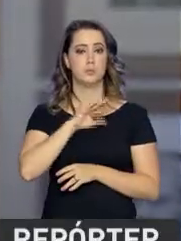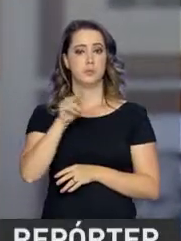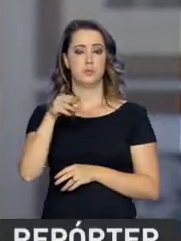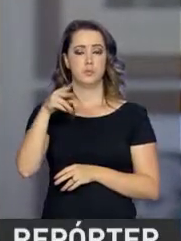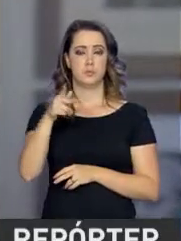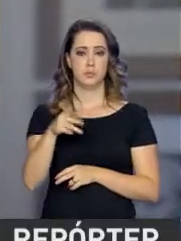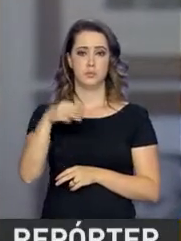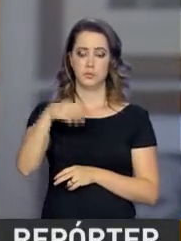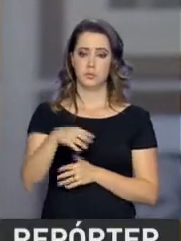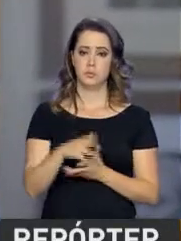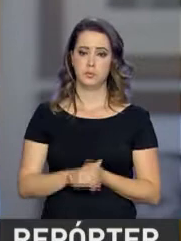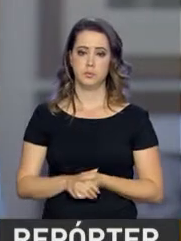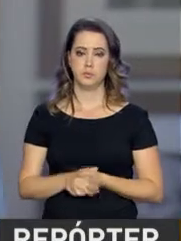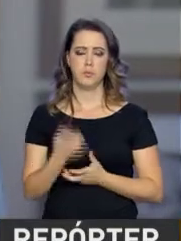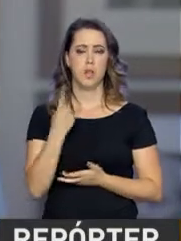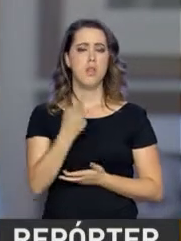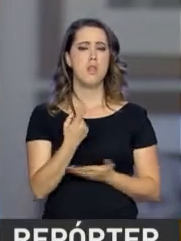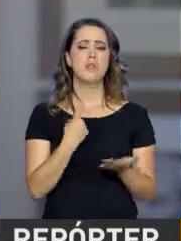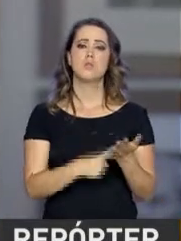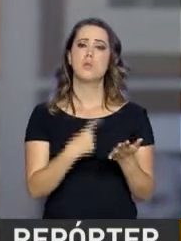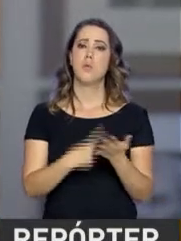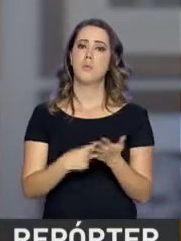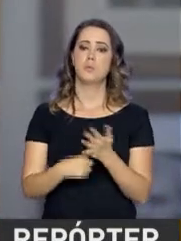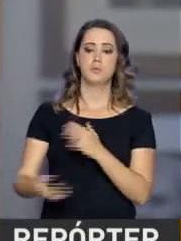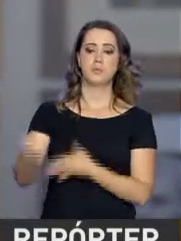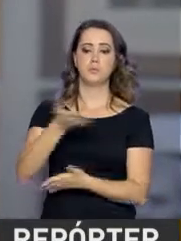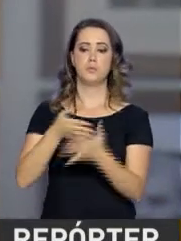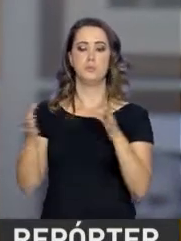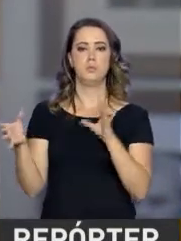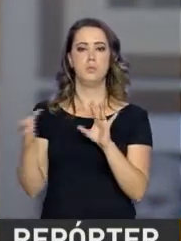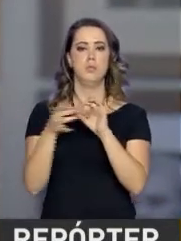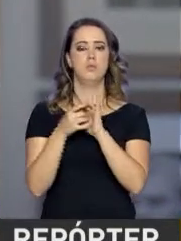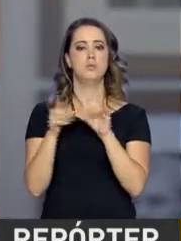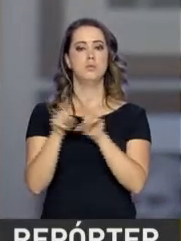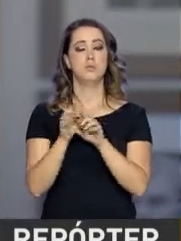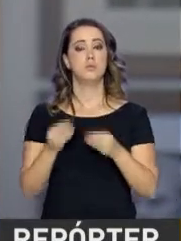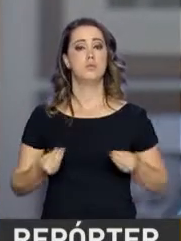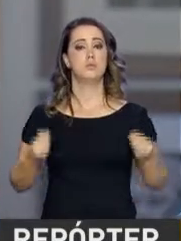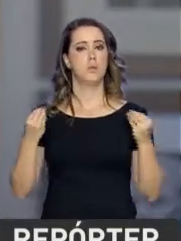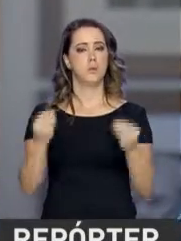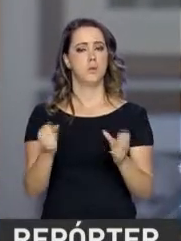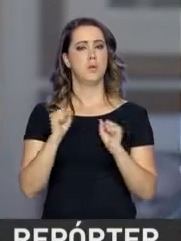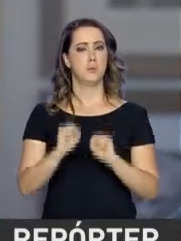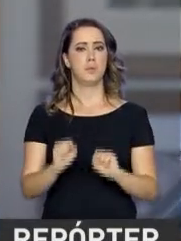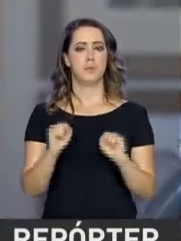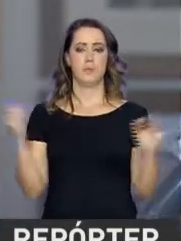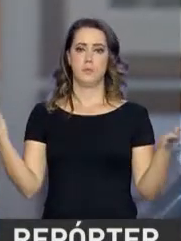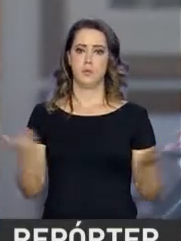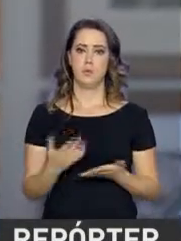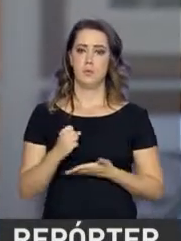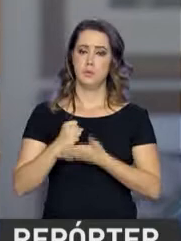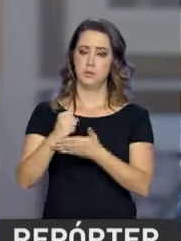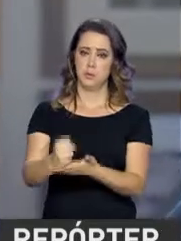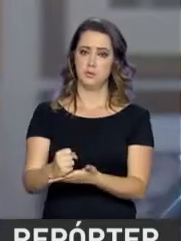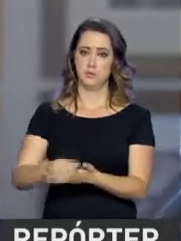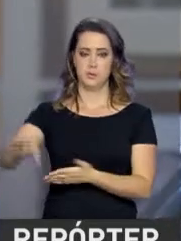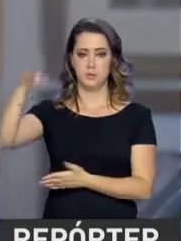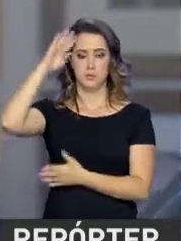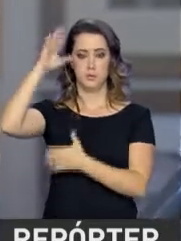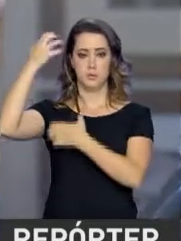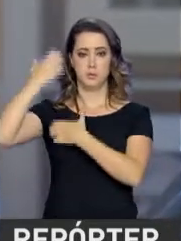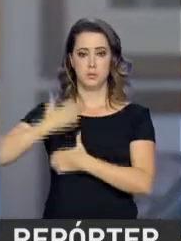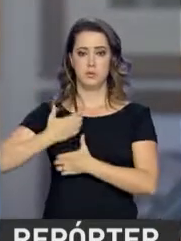esse este acordo só parceria aqui propicia é que você possa agora colocar o exército como